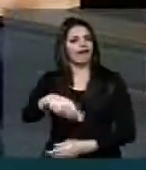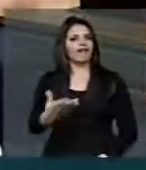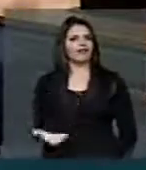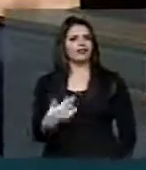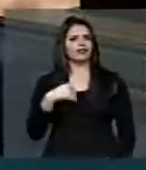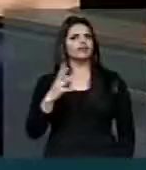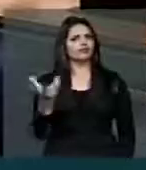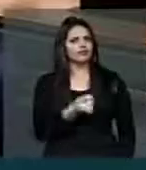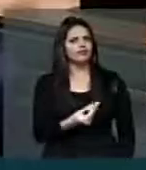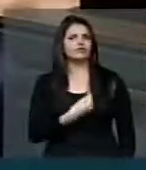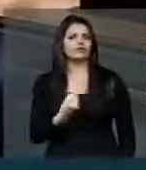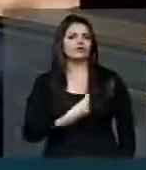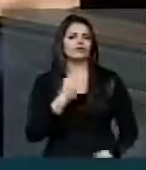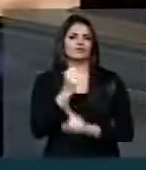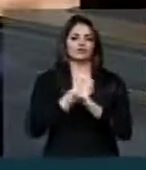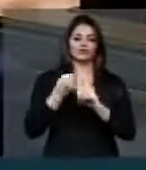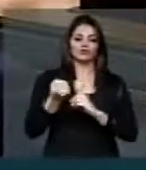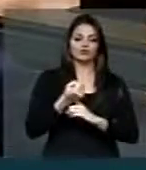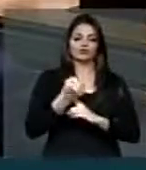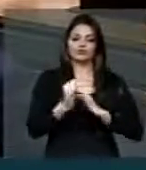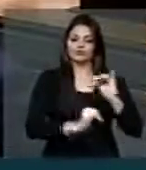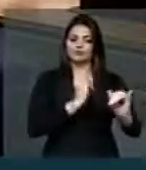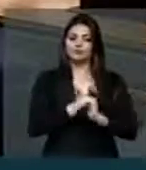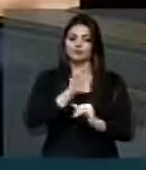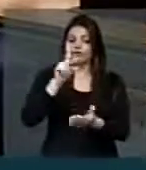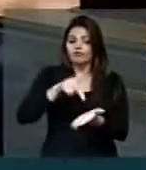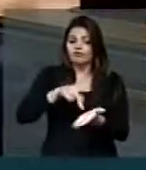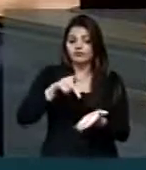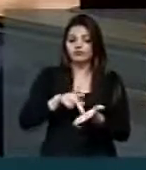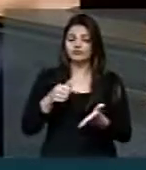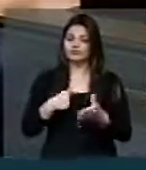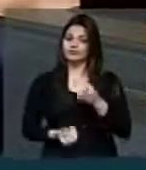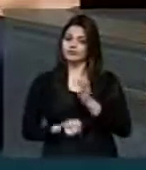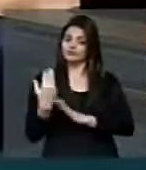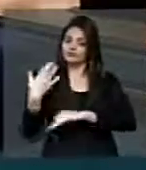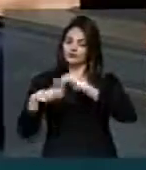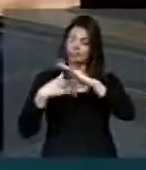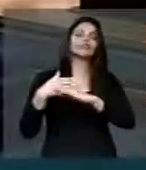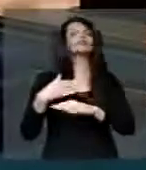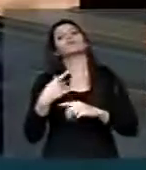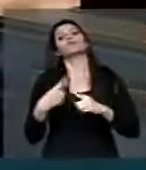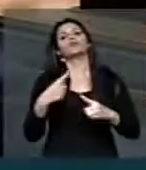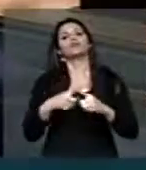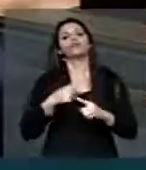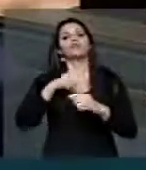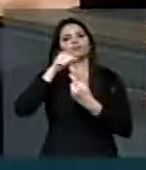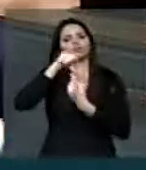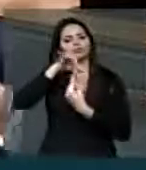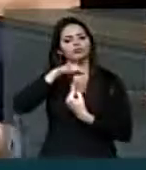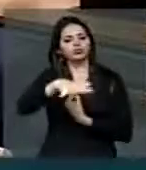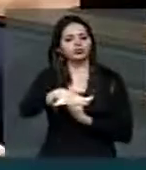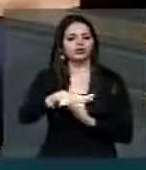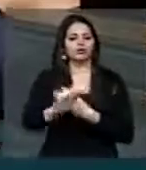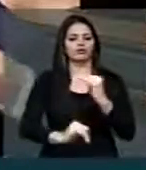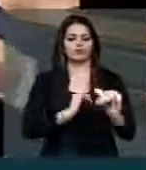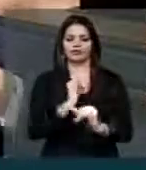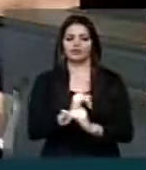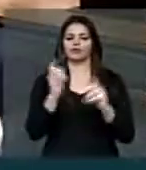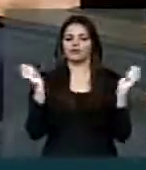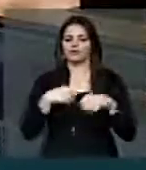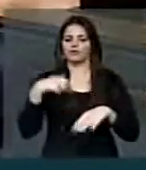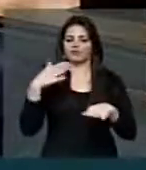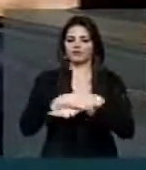estamos vivendo, a sociedade virtual é uma realidade, está se formando. Na medida em que a capilaridade da internet aumenta e